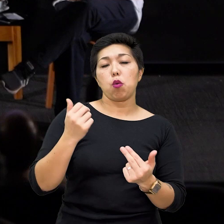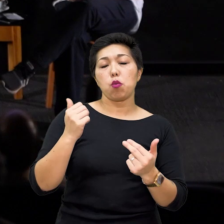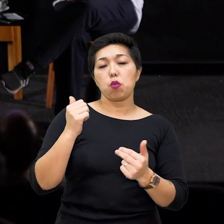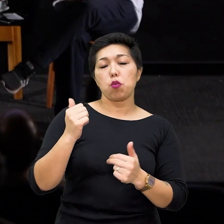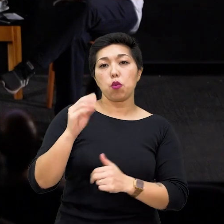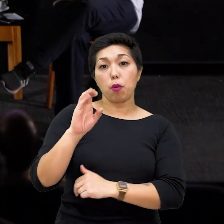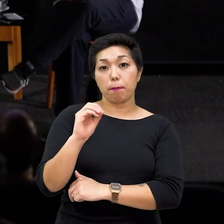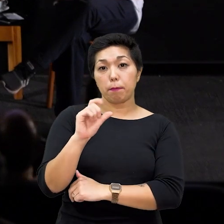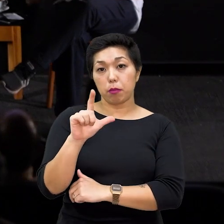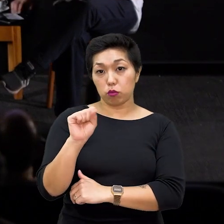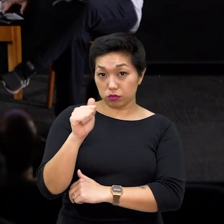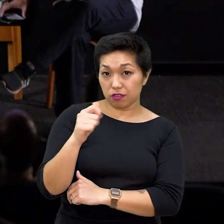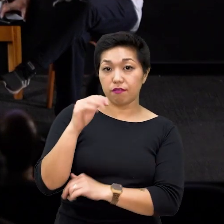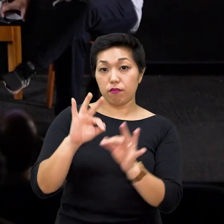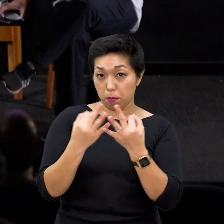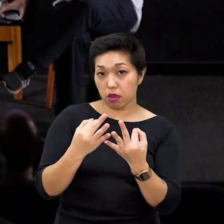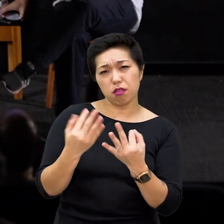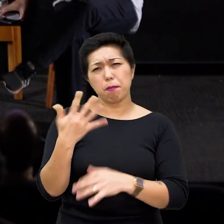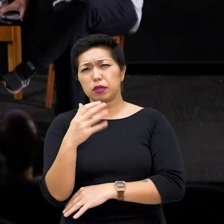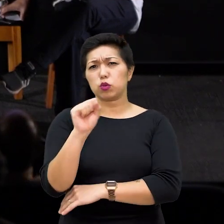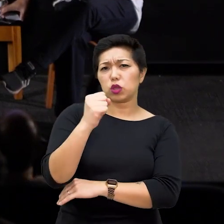mês. E aí,